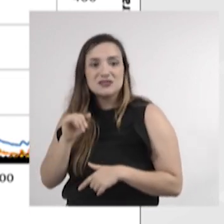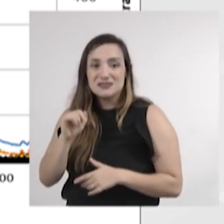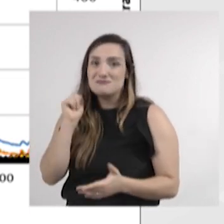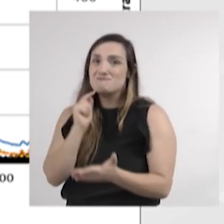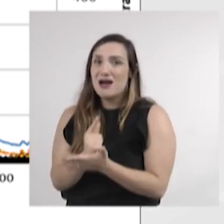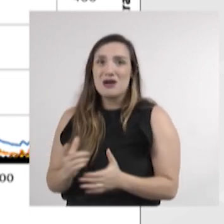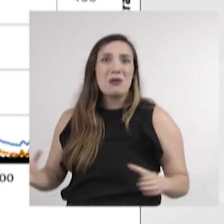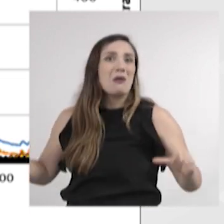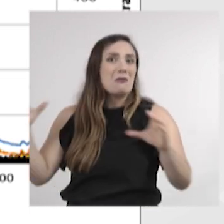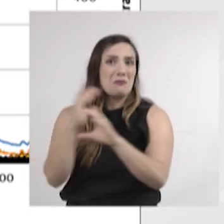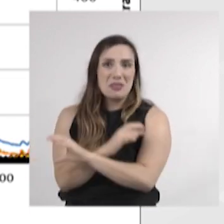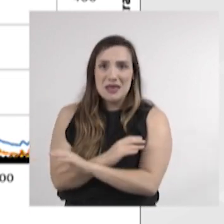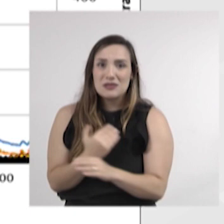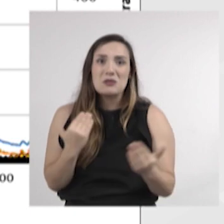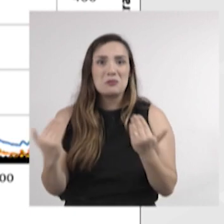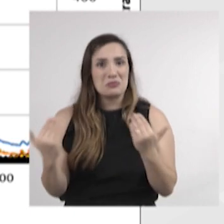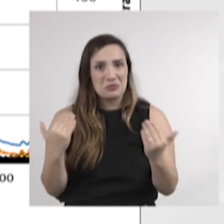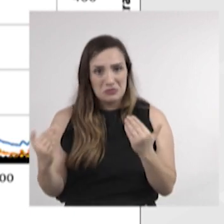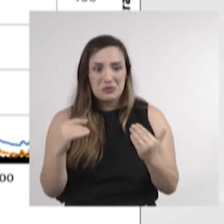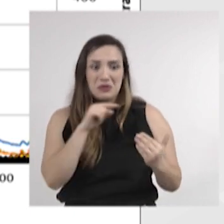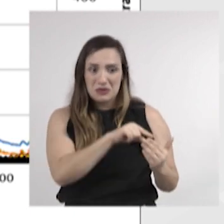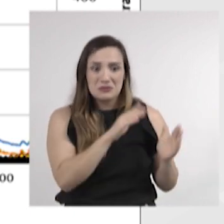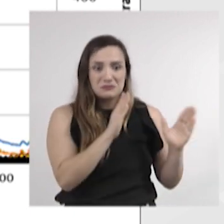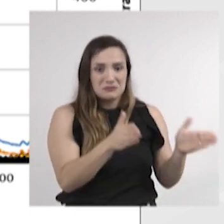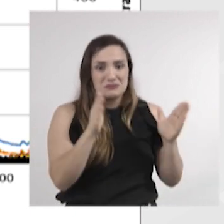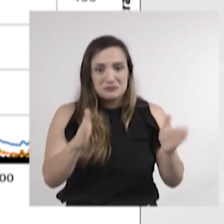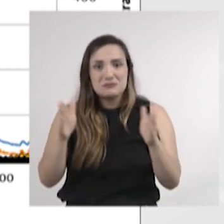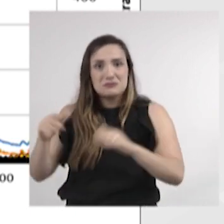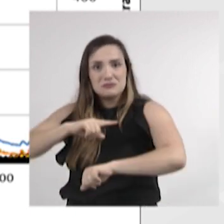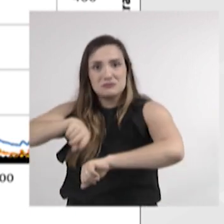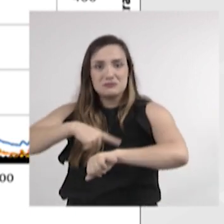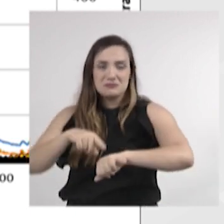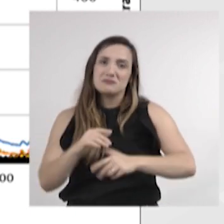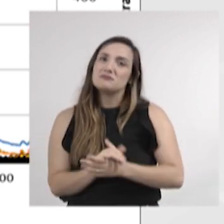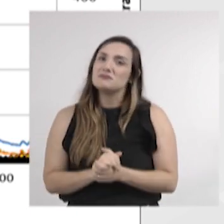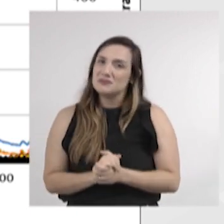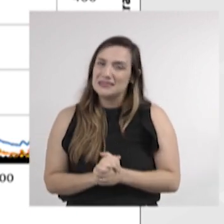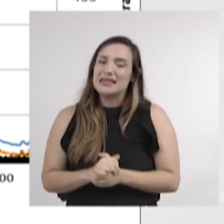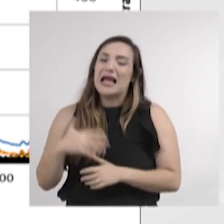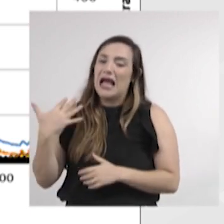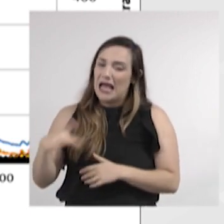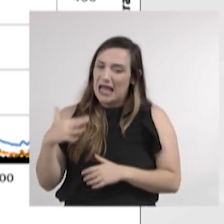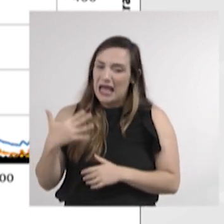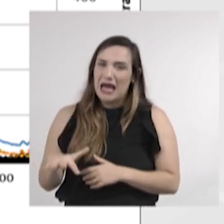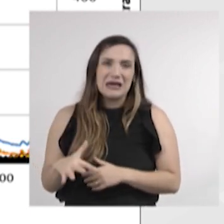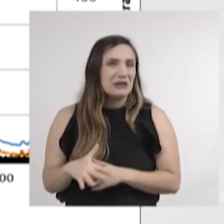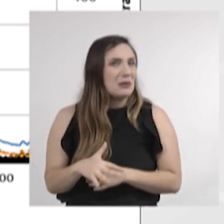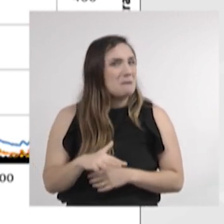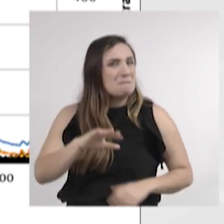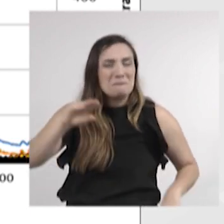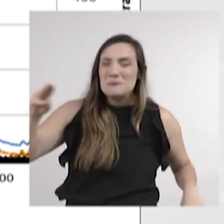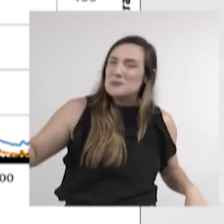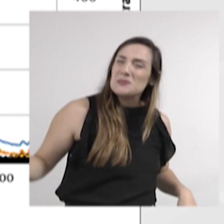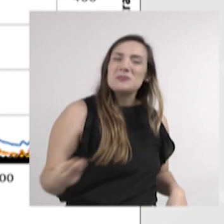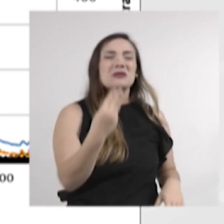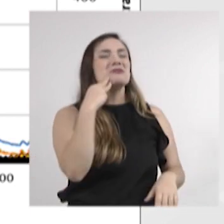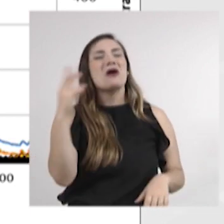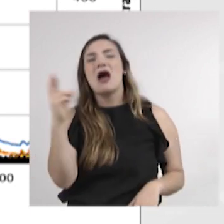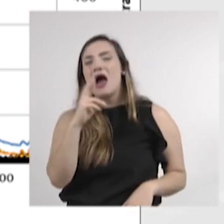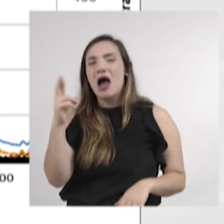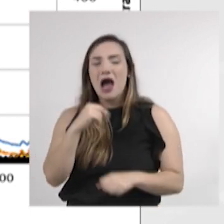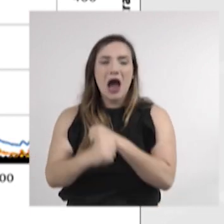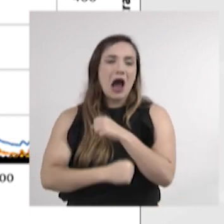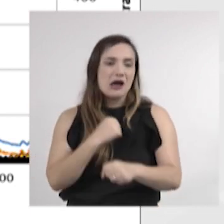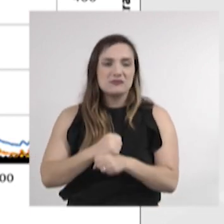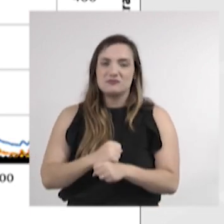medição completa, toda a seção transversal de hora em hora, ia ficar, além de ficar na ordem de centenas de milhões de reais por ano, ia